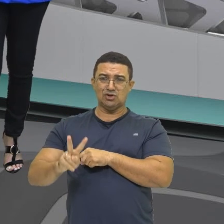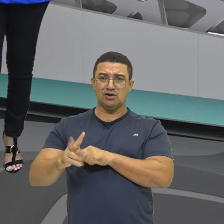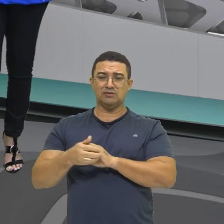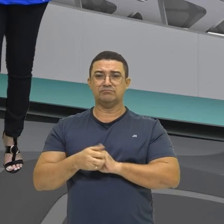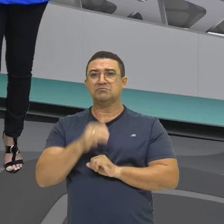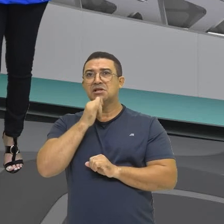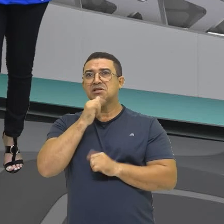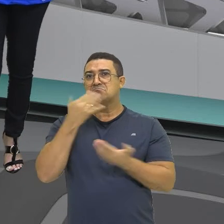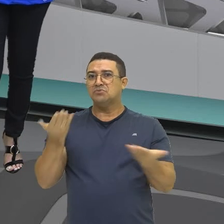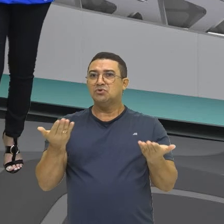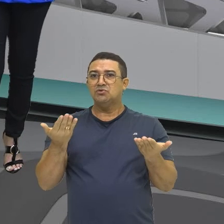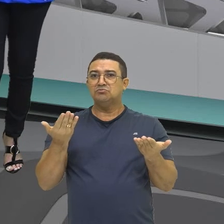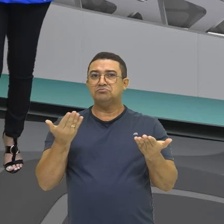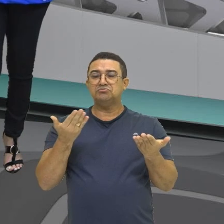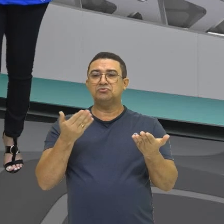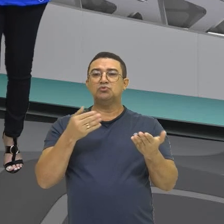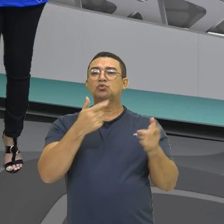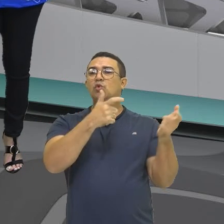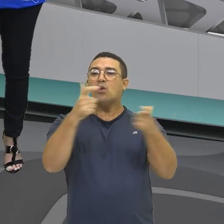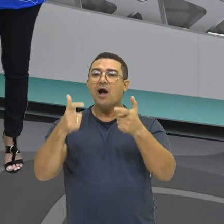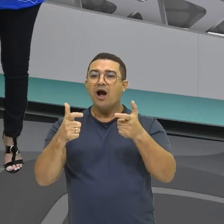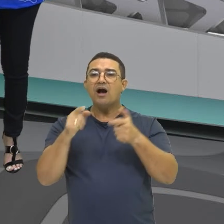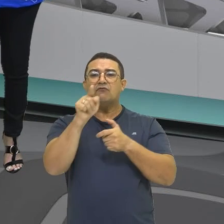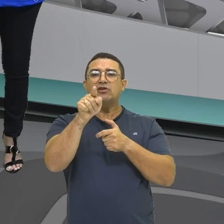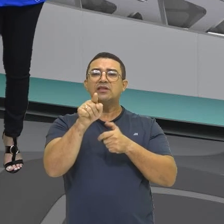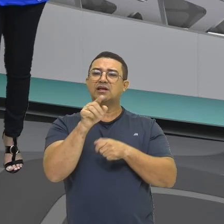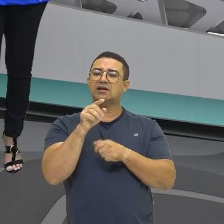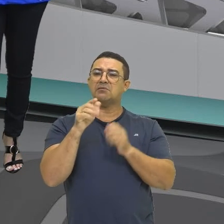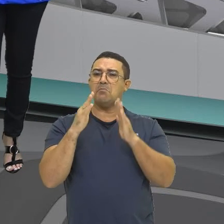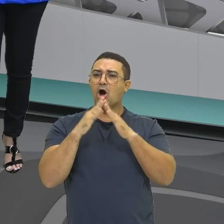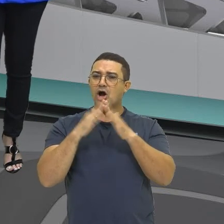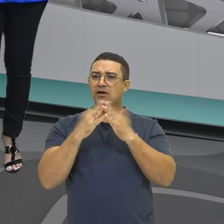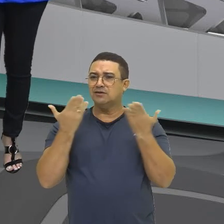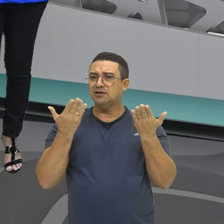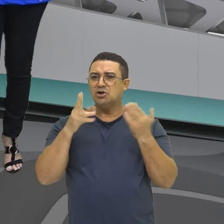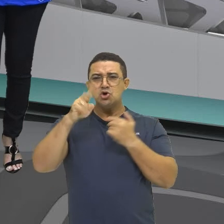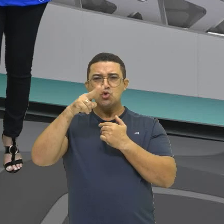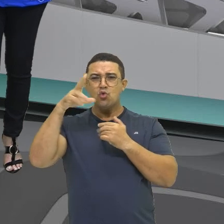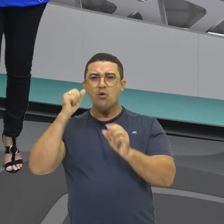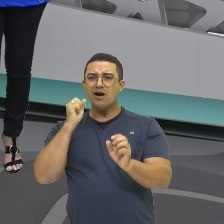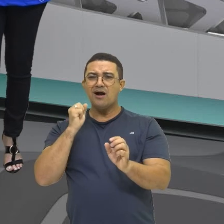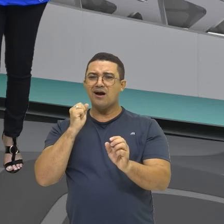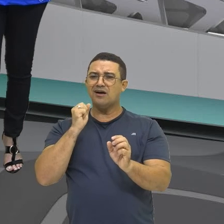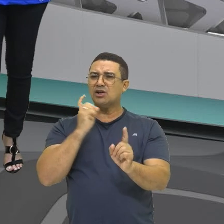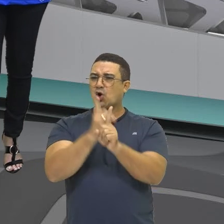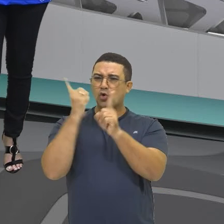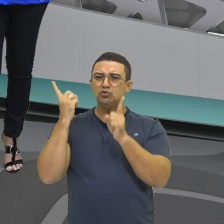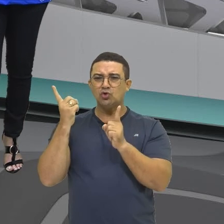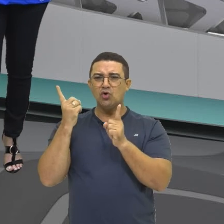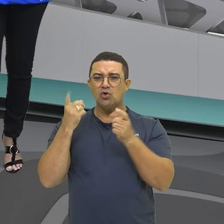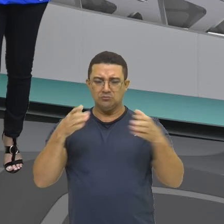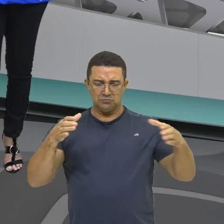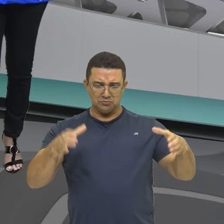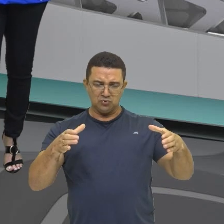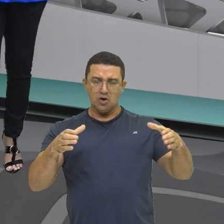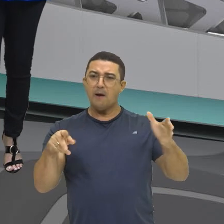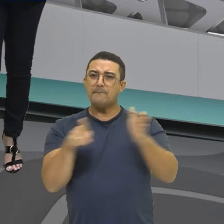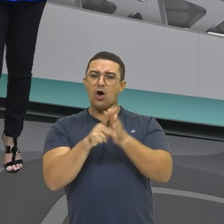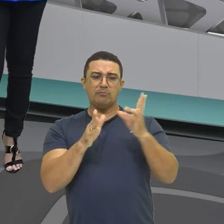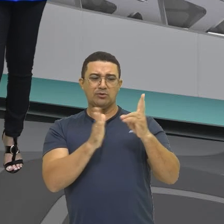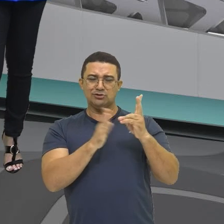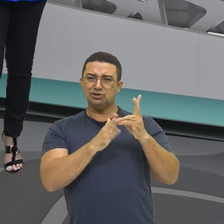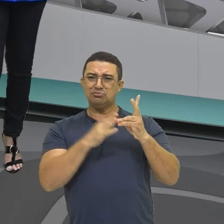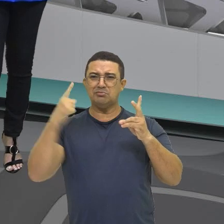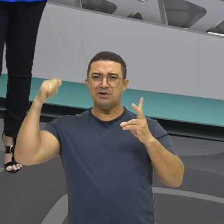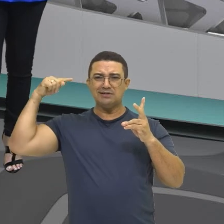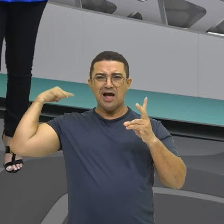uma urna funerária, um resquício de uma cerâmica indígena? Isso aí faz parte da nossa história. No período